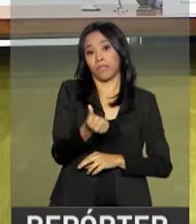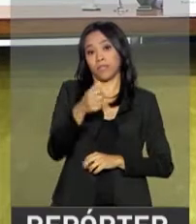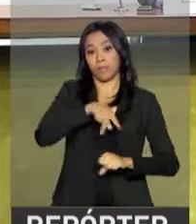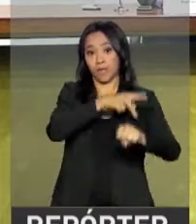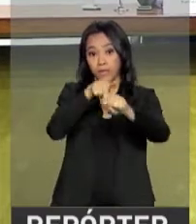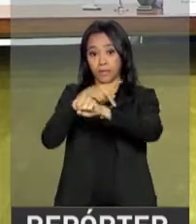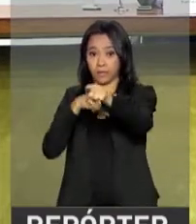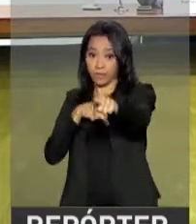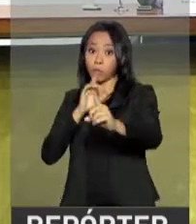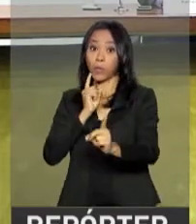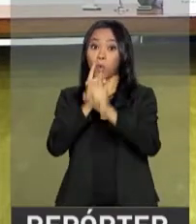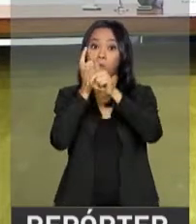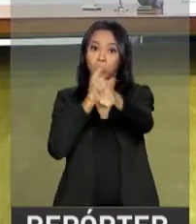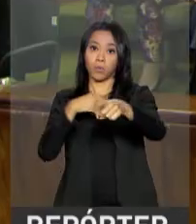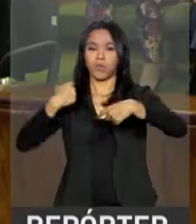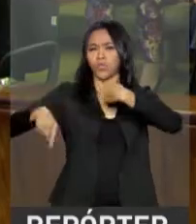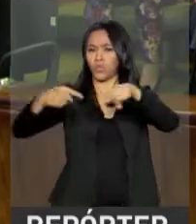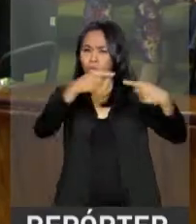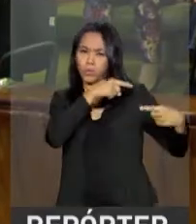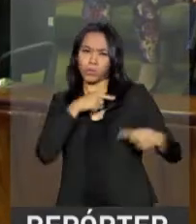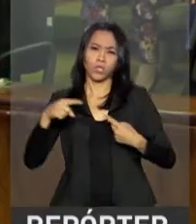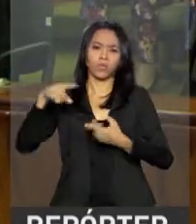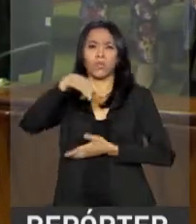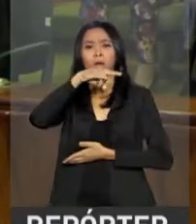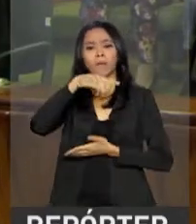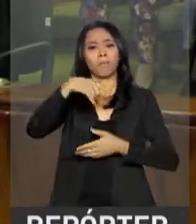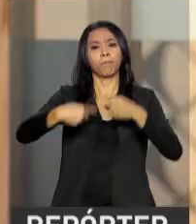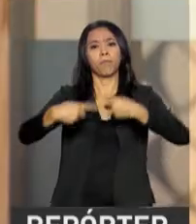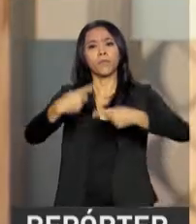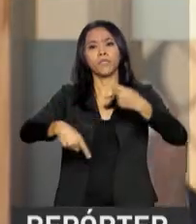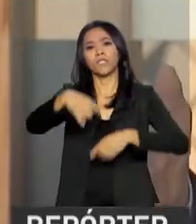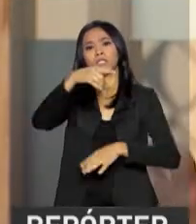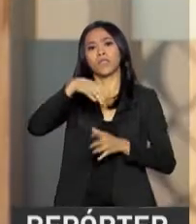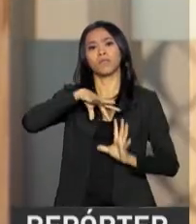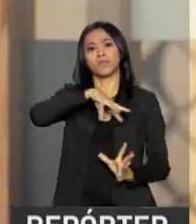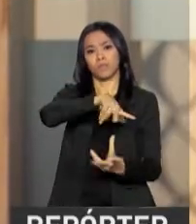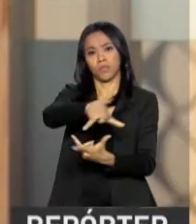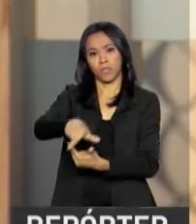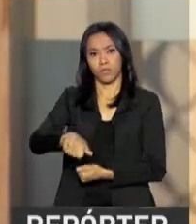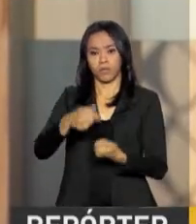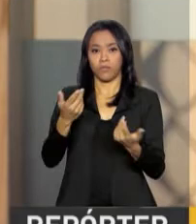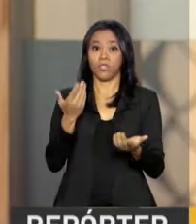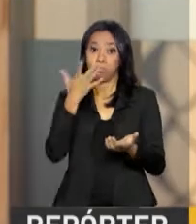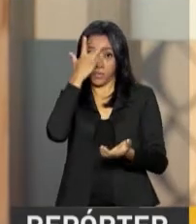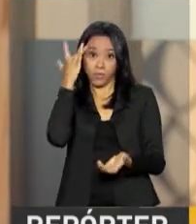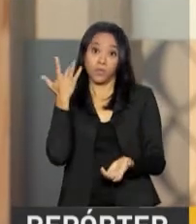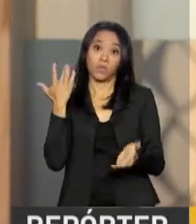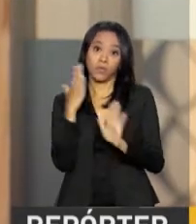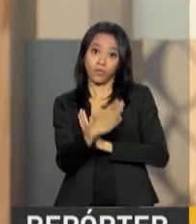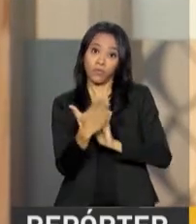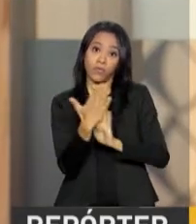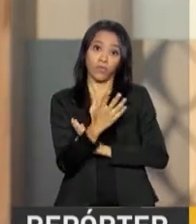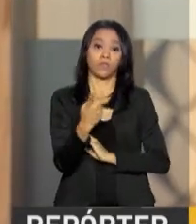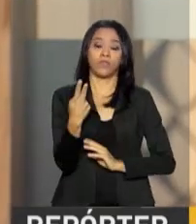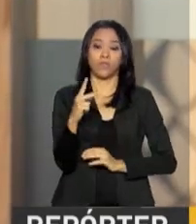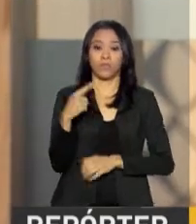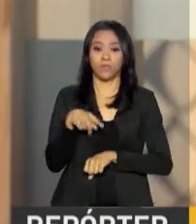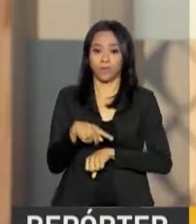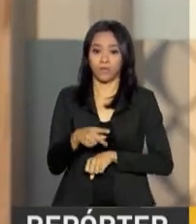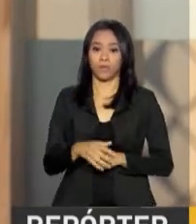para discutir uma política internacional de refugiados os tons que devemos